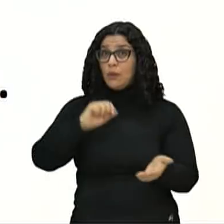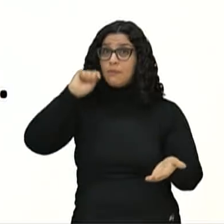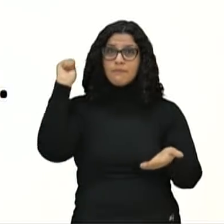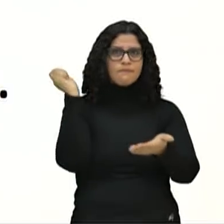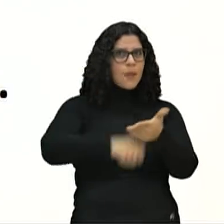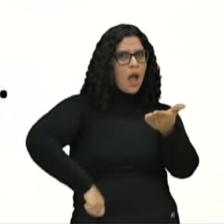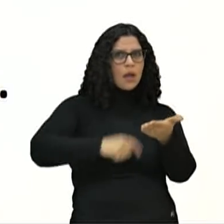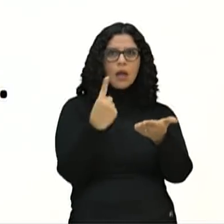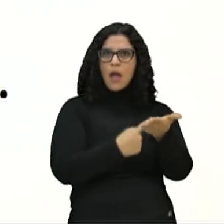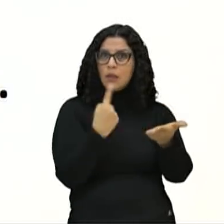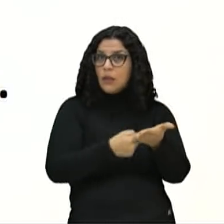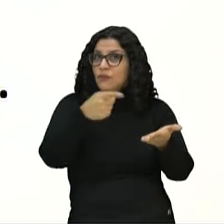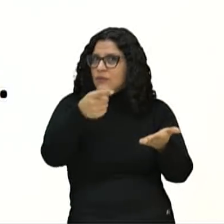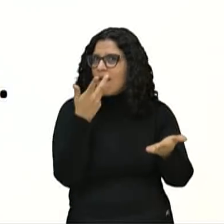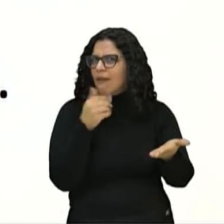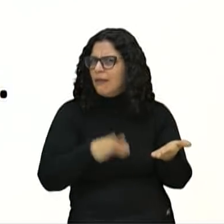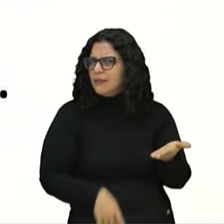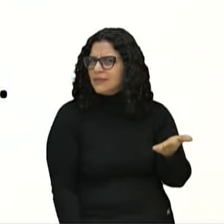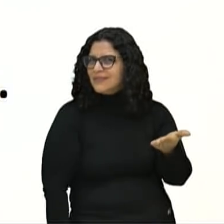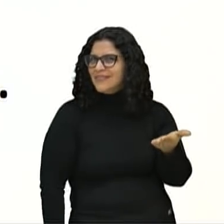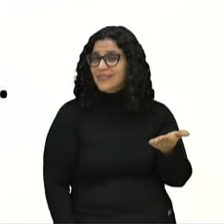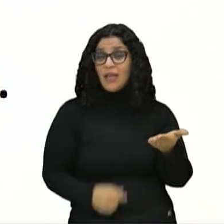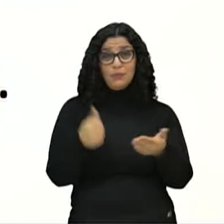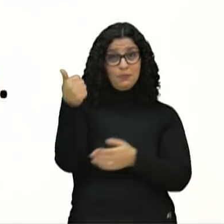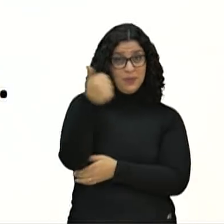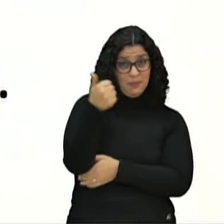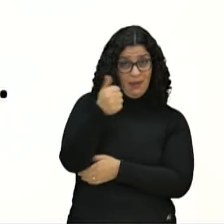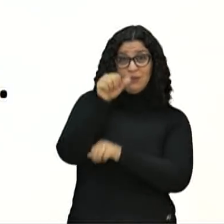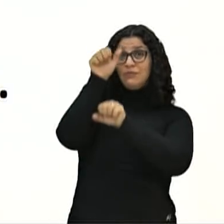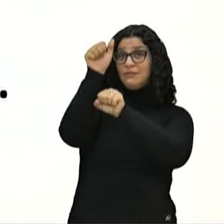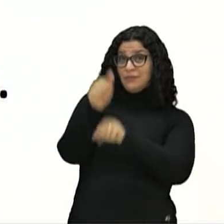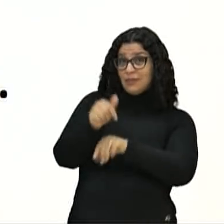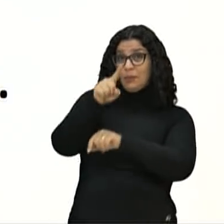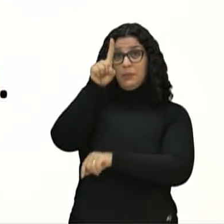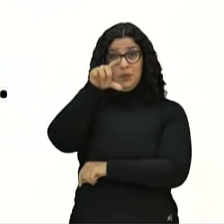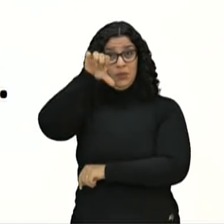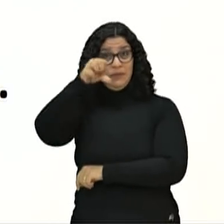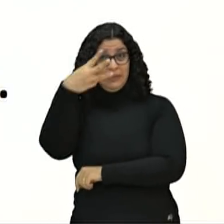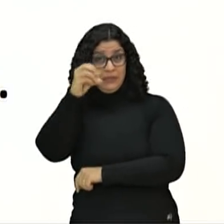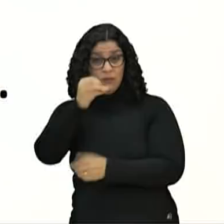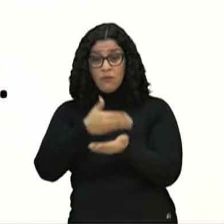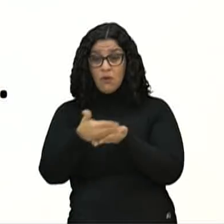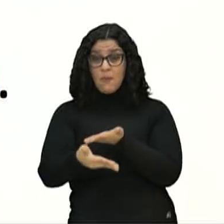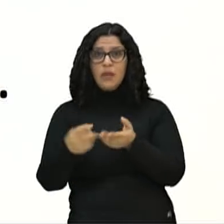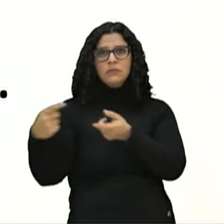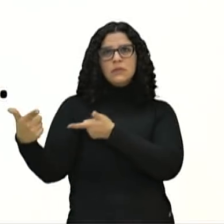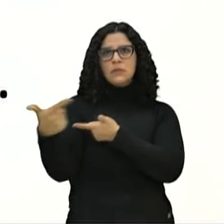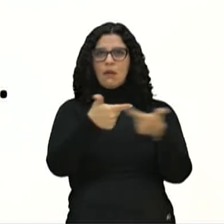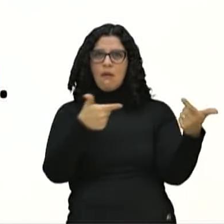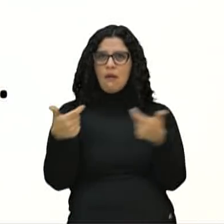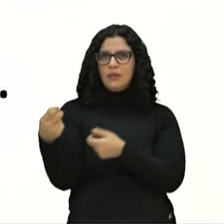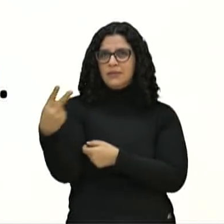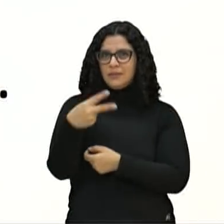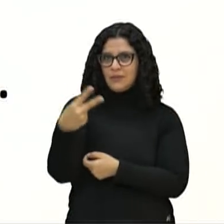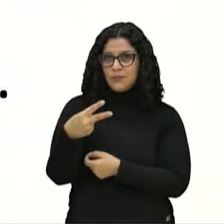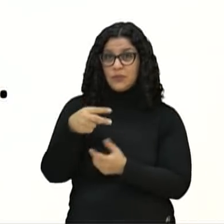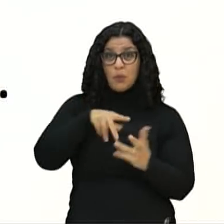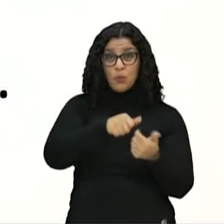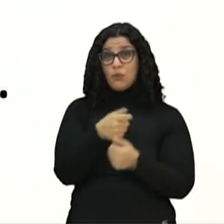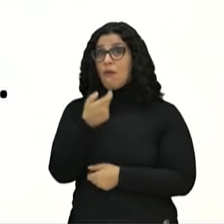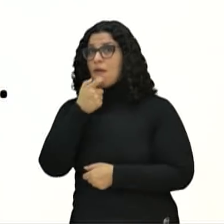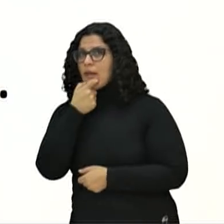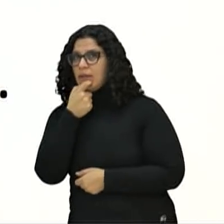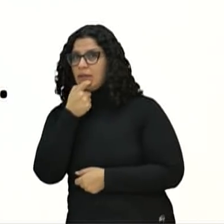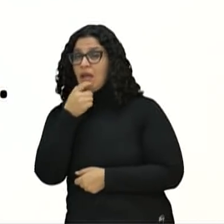seu caderno, criança. 1º de setembro de 1939, início da Segunda Guerra Mundial. Inglaterra e